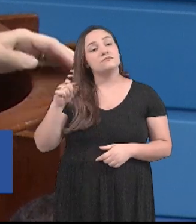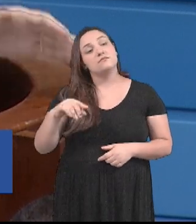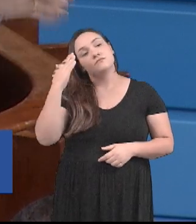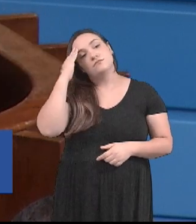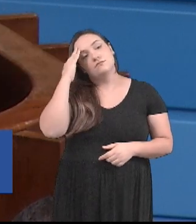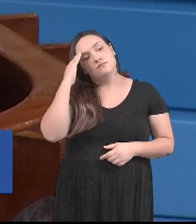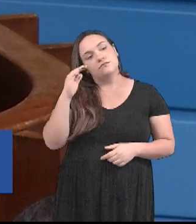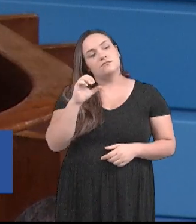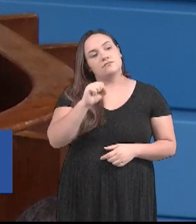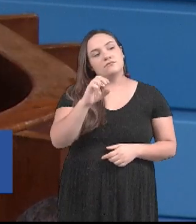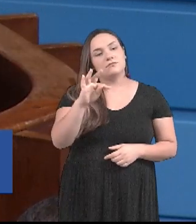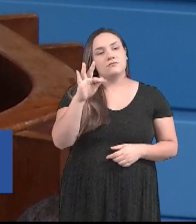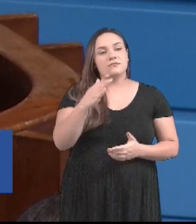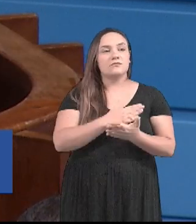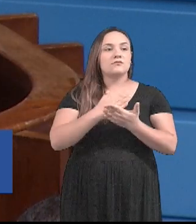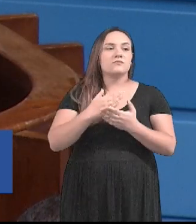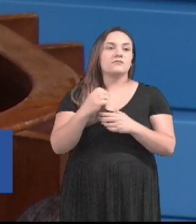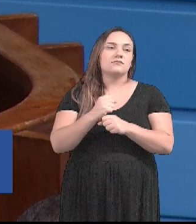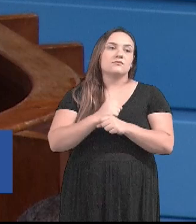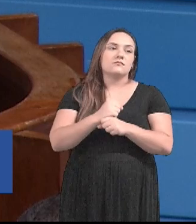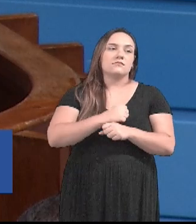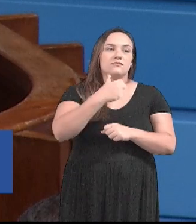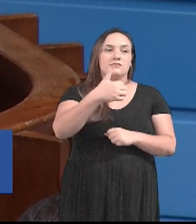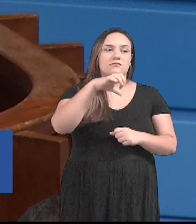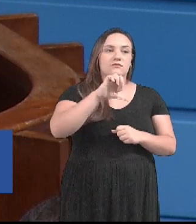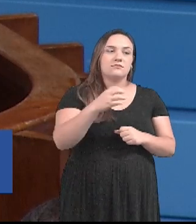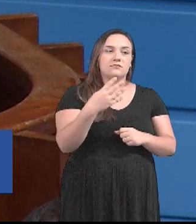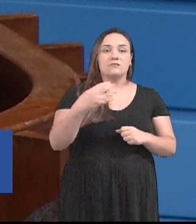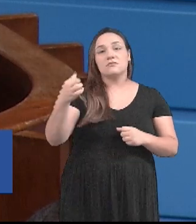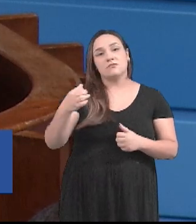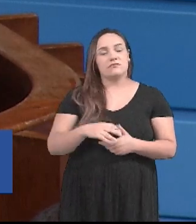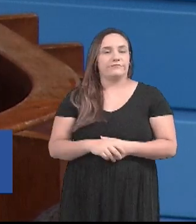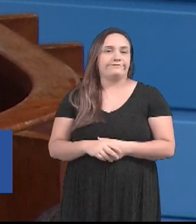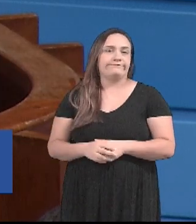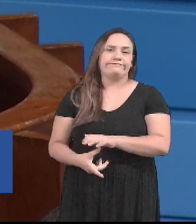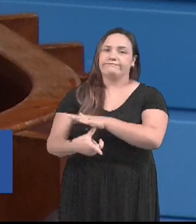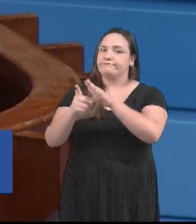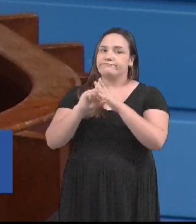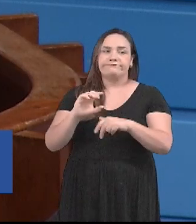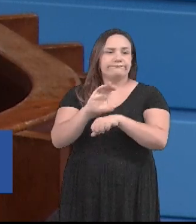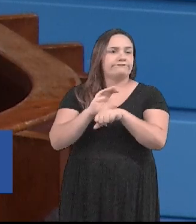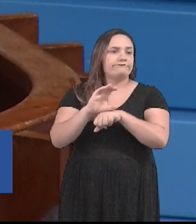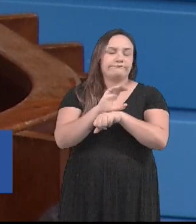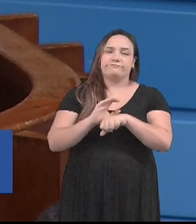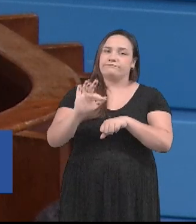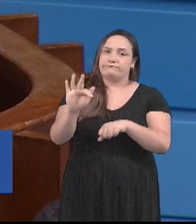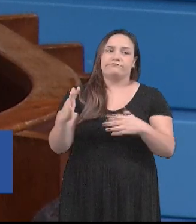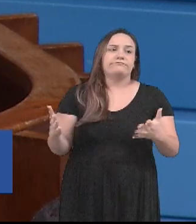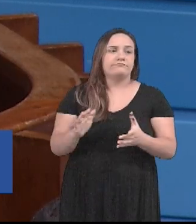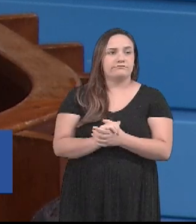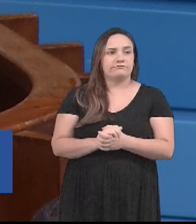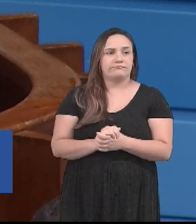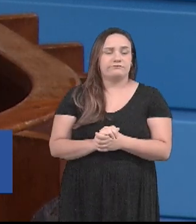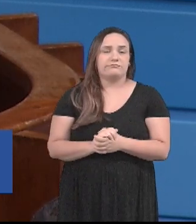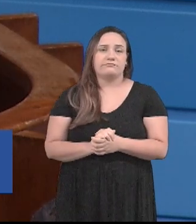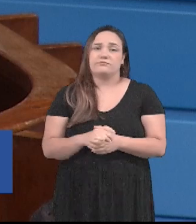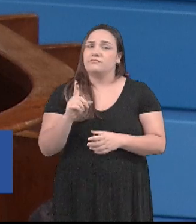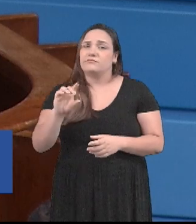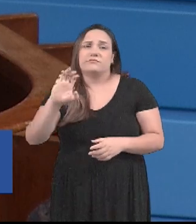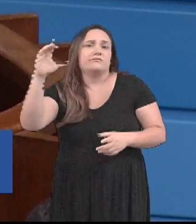Tribunal Federal é desde 1946, é anterior à Constituição Federal, e é anterior porque é